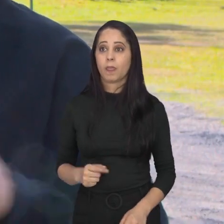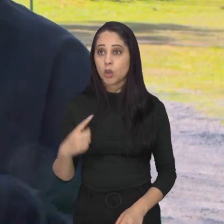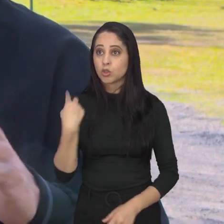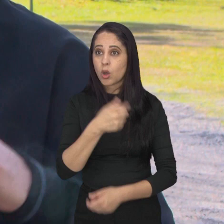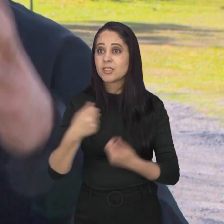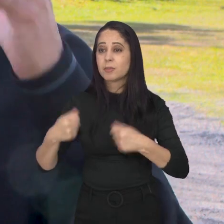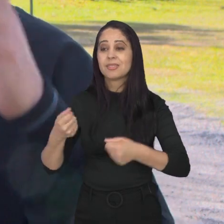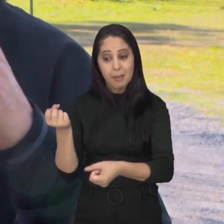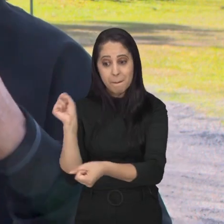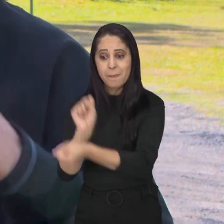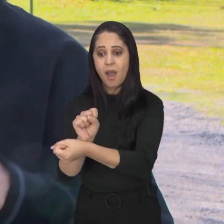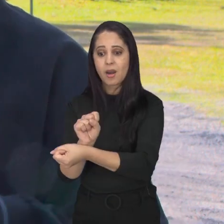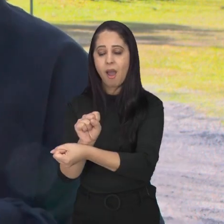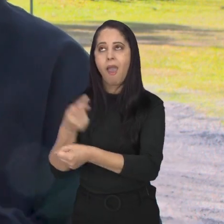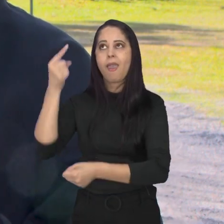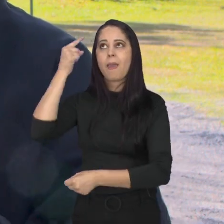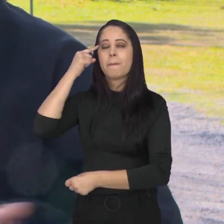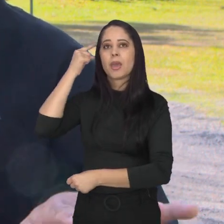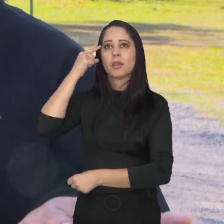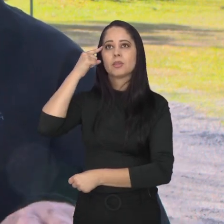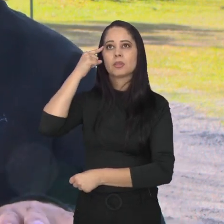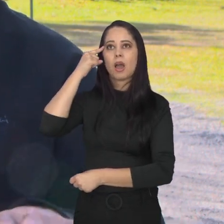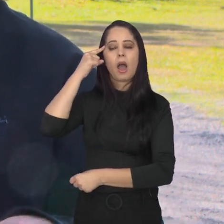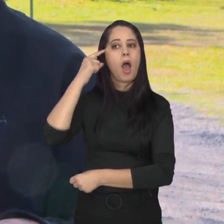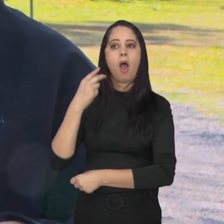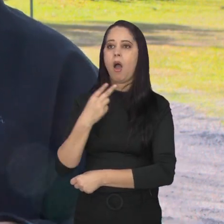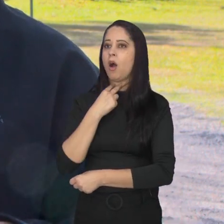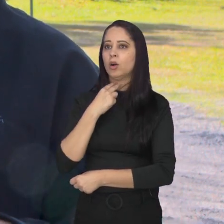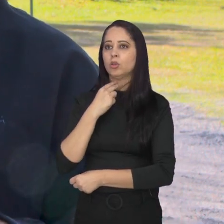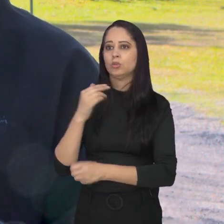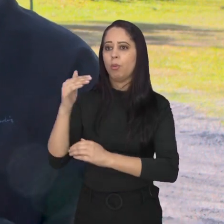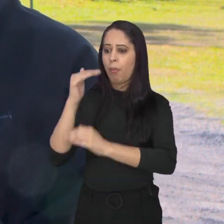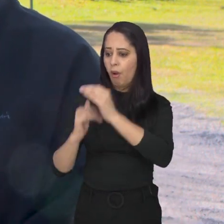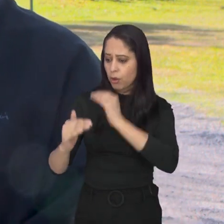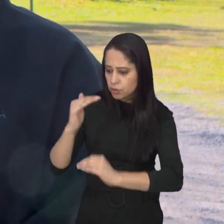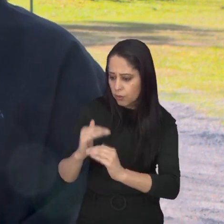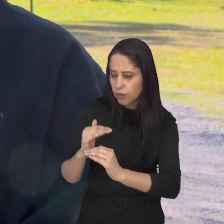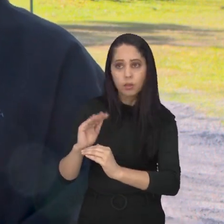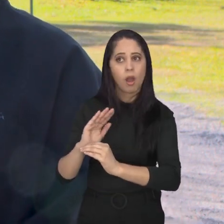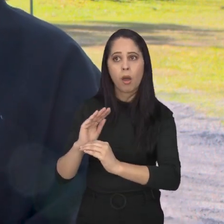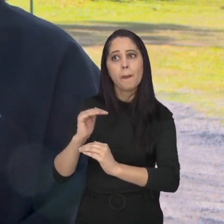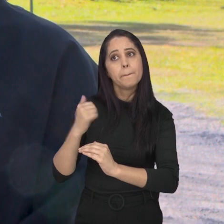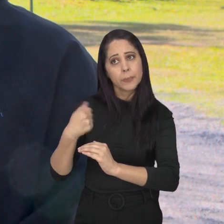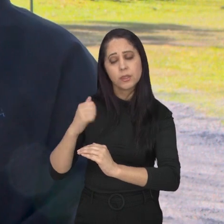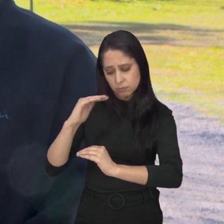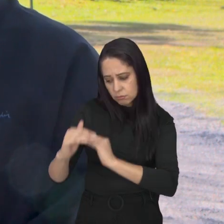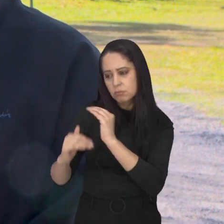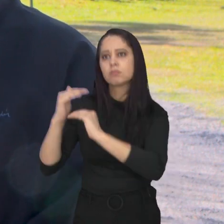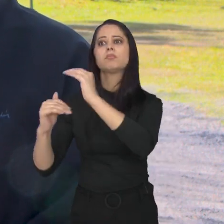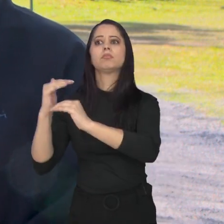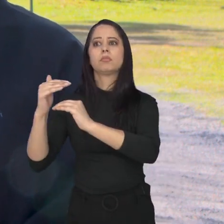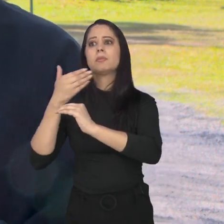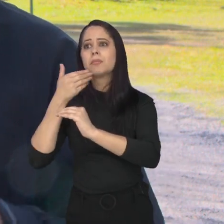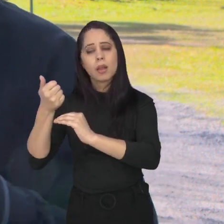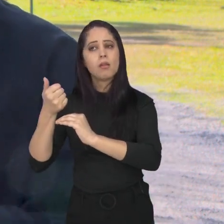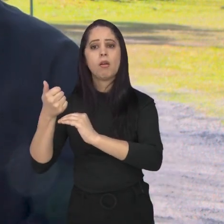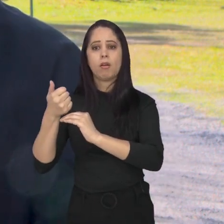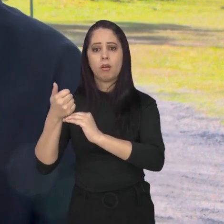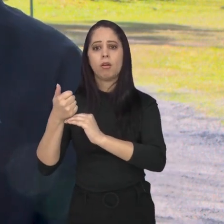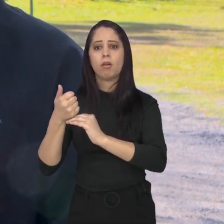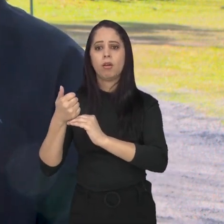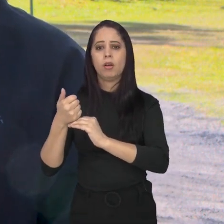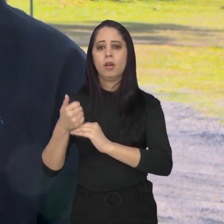na sustentabilidade. A gente observa que há uns anos atrás não se dava tanta importância à pauta ambiental e hoje